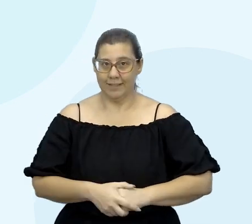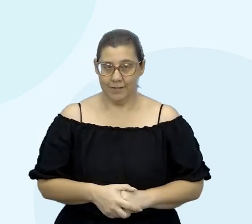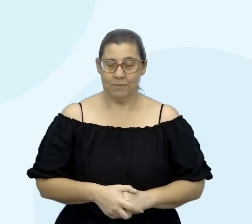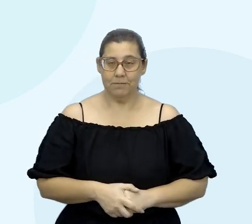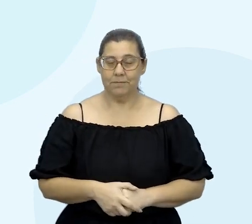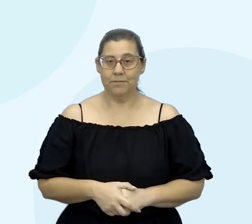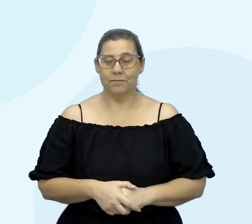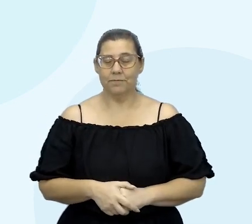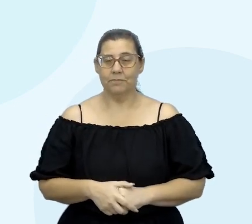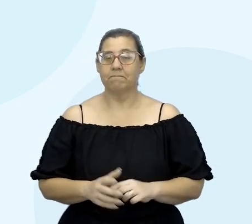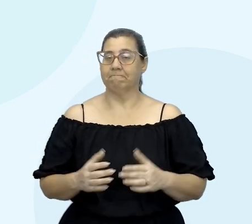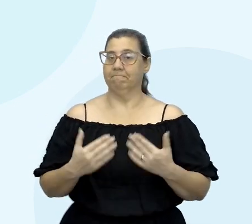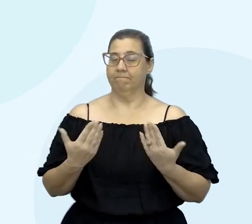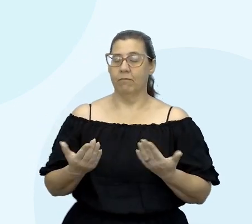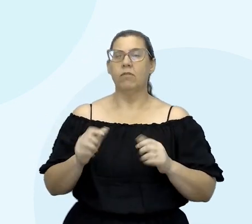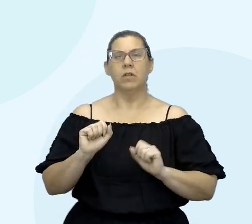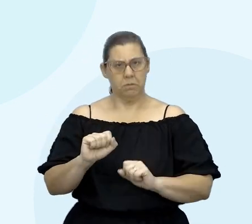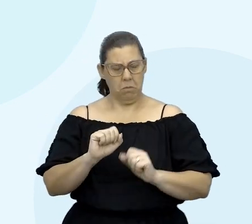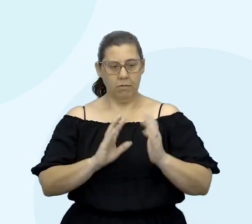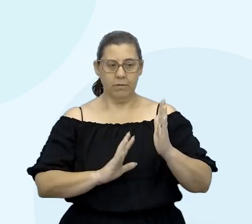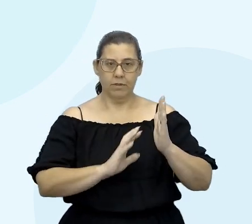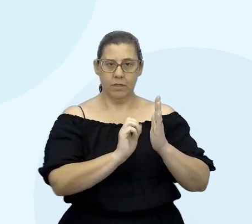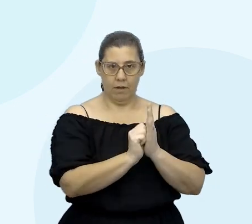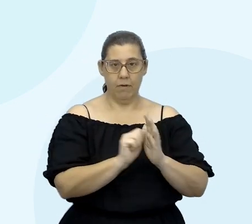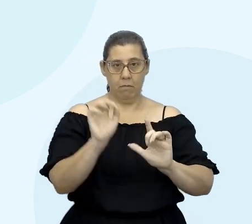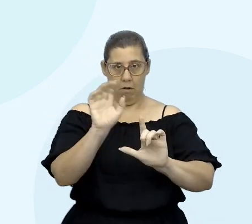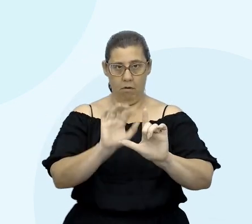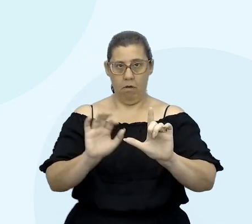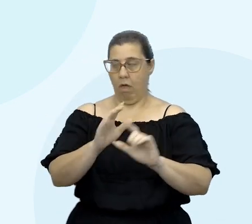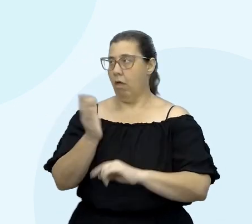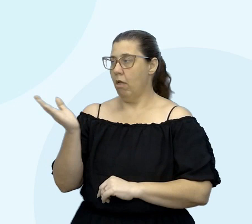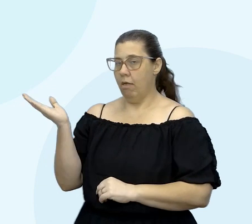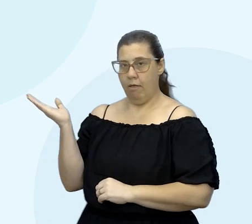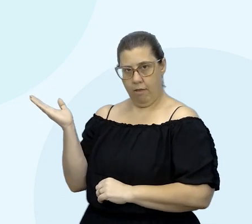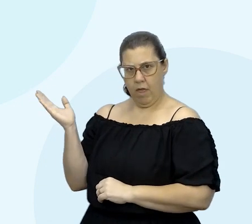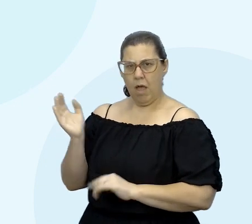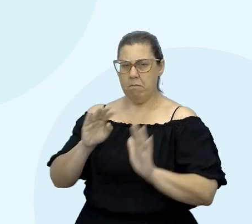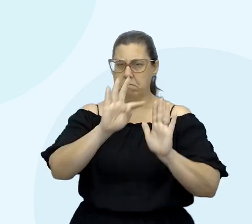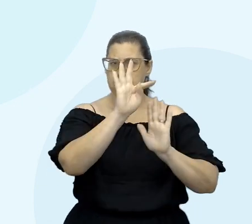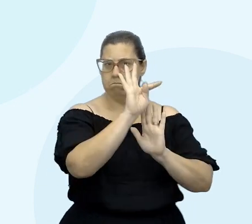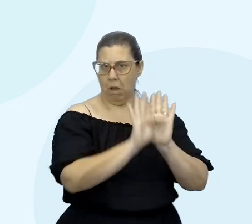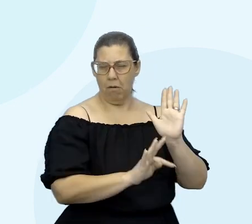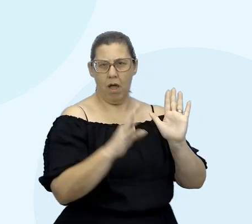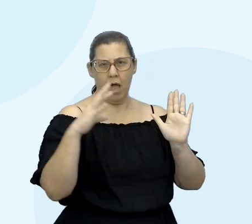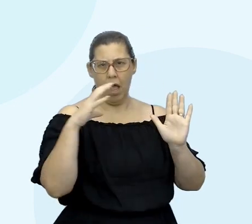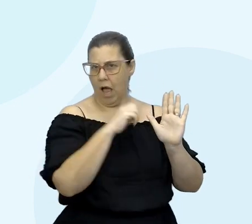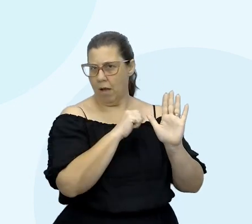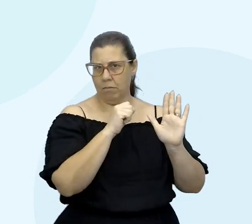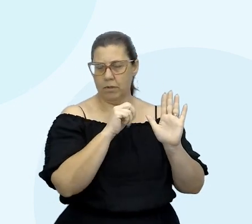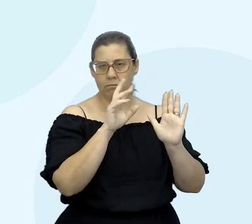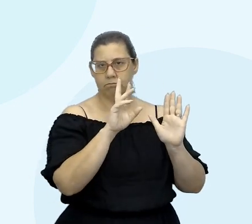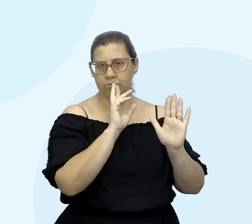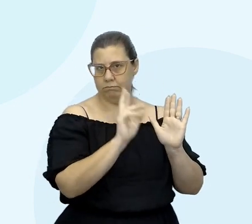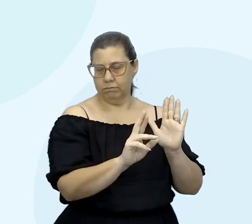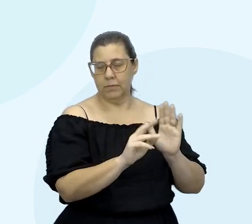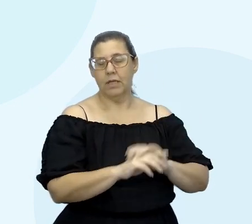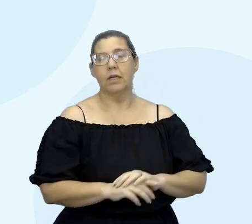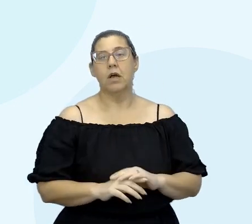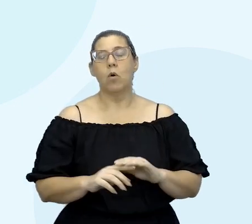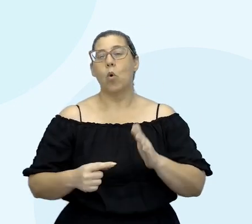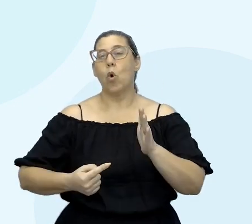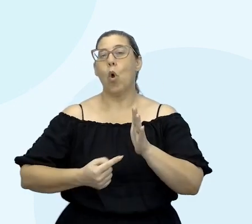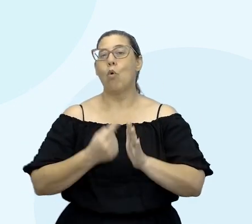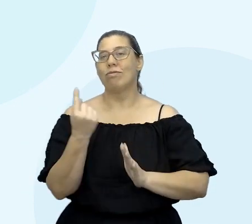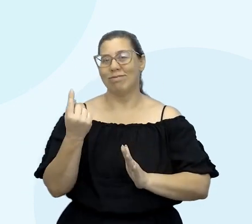E aí, vocês podem se inscrever pelo QR Code, é um formulário bem rapidinho, que é nosso primeiro contato, e a gente vai